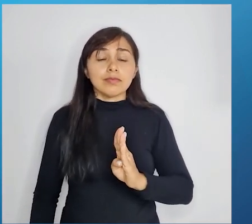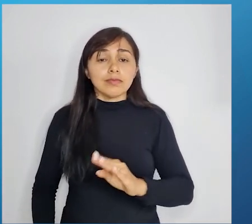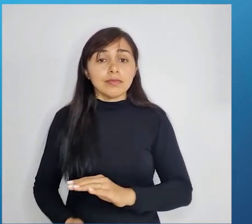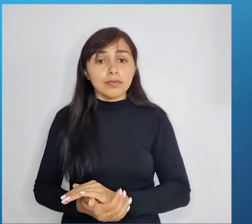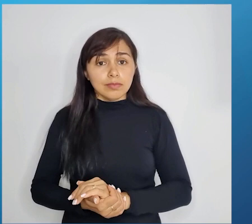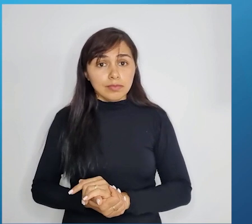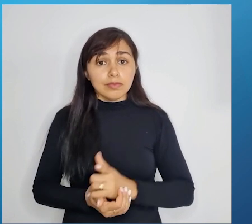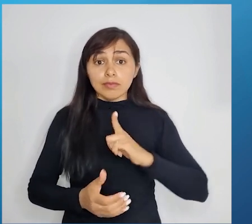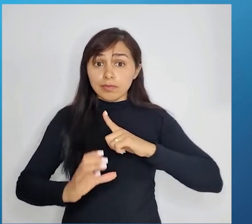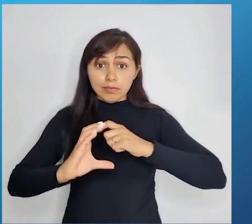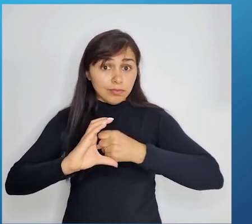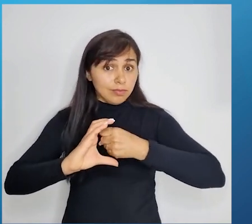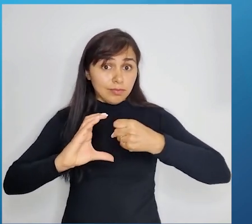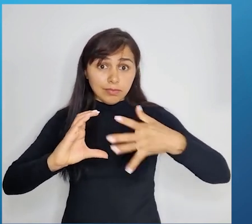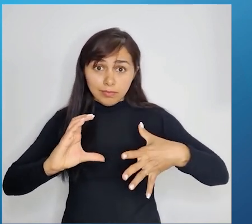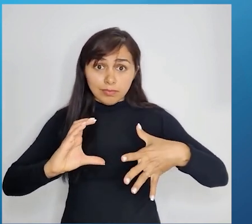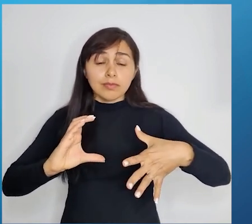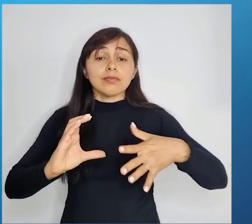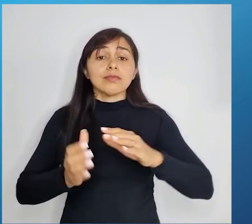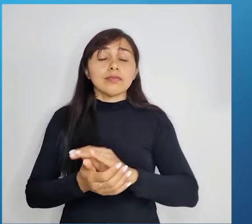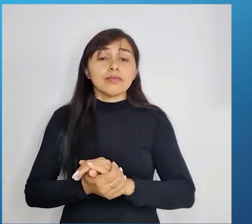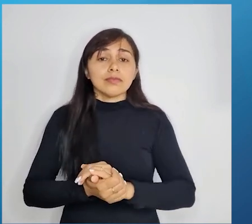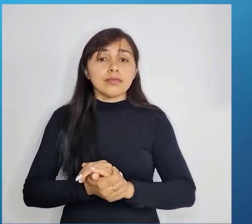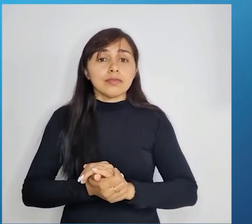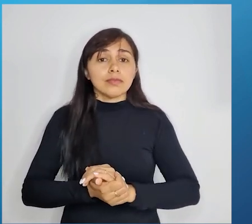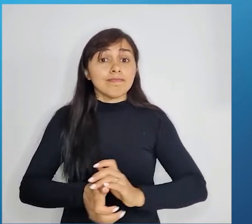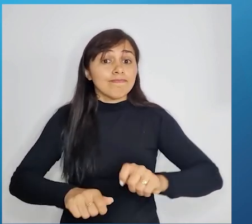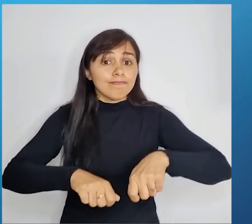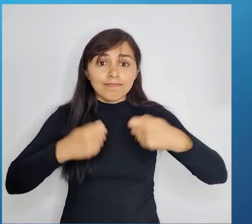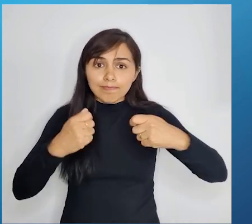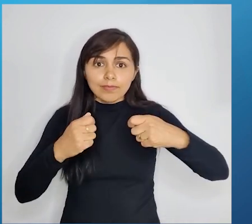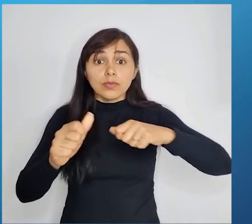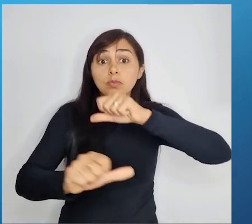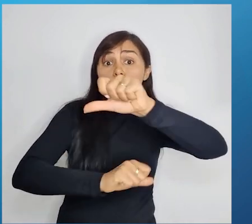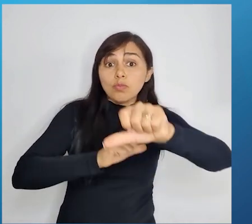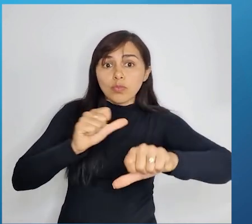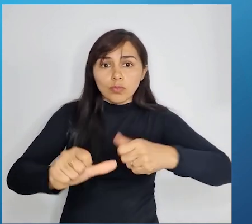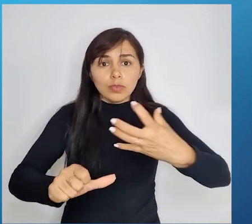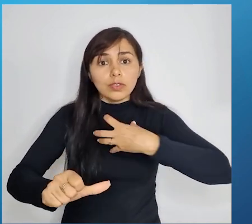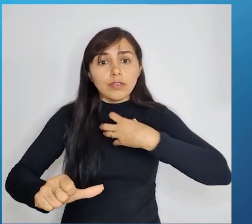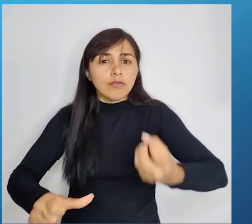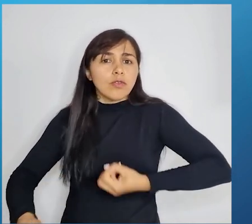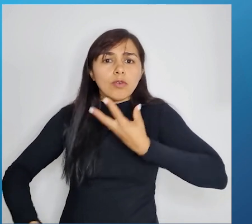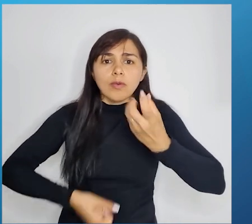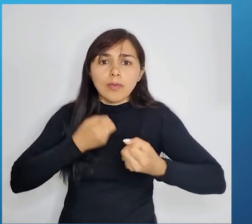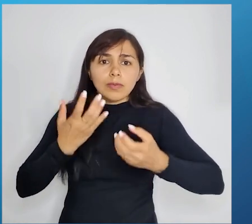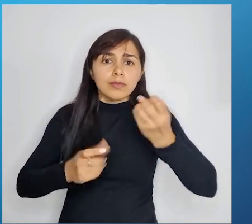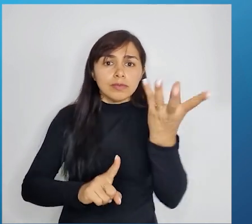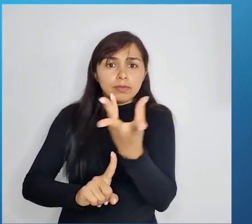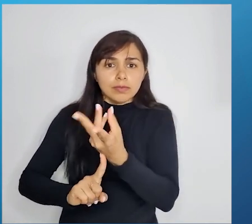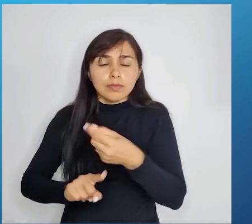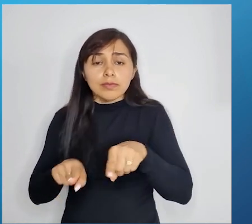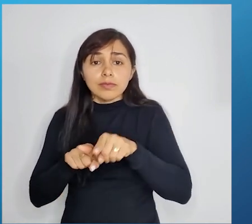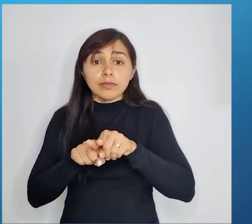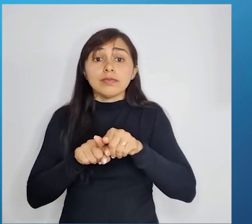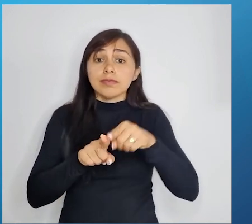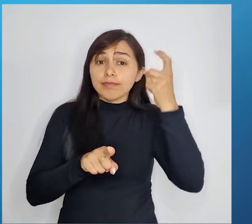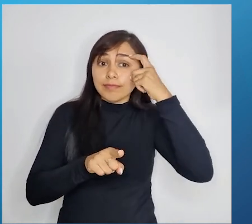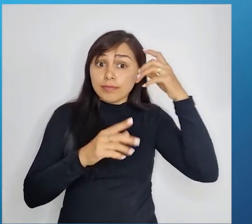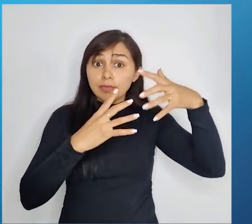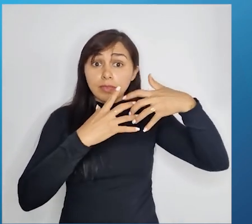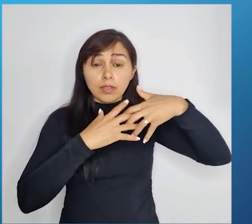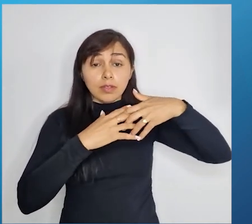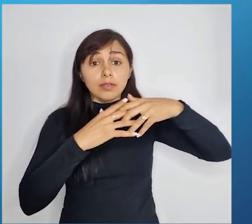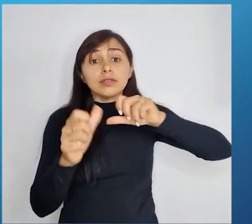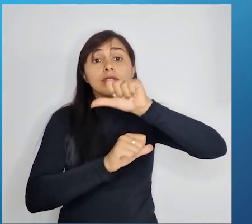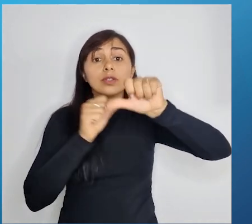marcando uma ruptura com as formas tradicionais de expressão artística e refletindo as mudanças